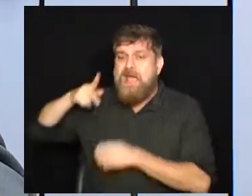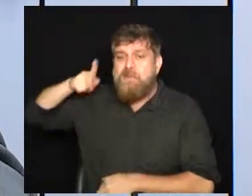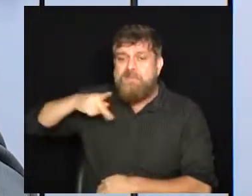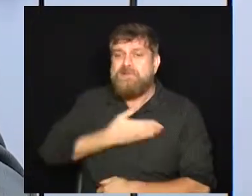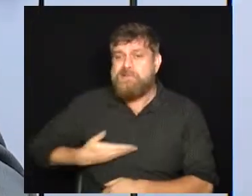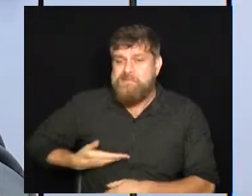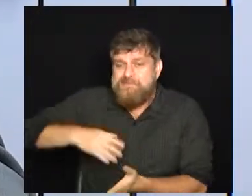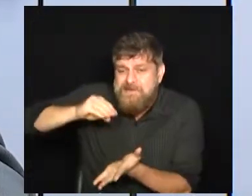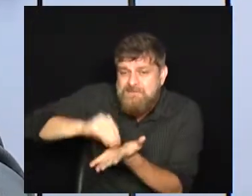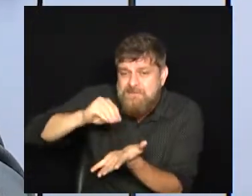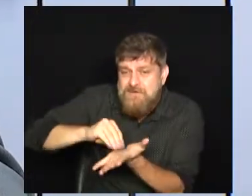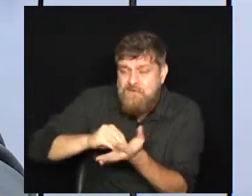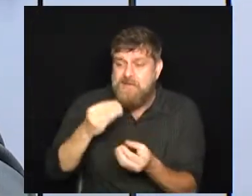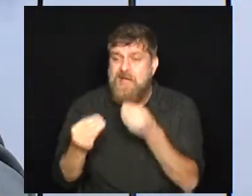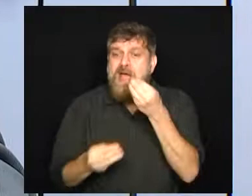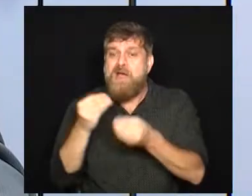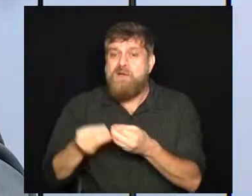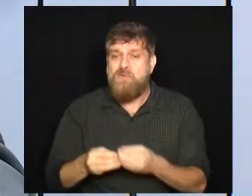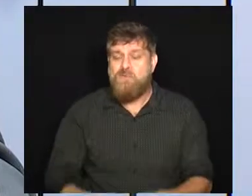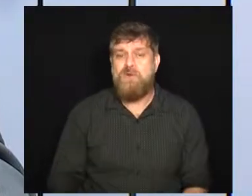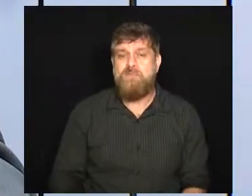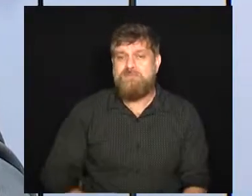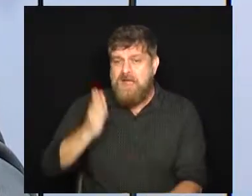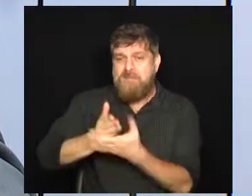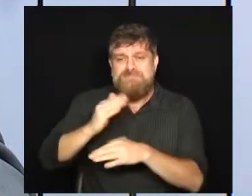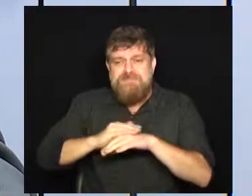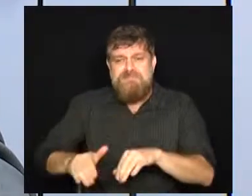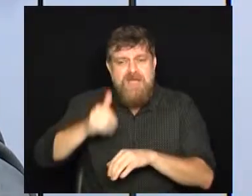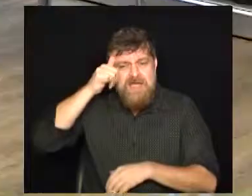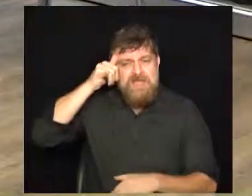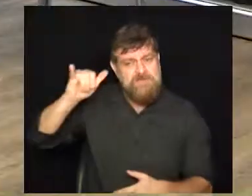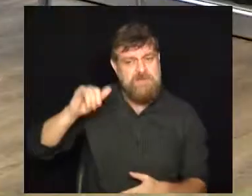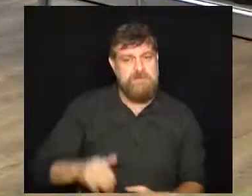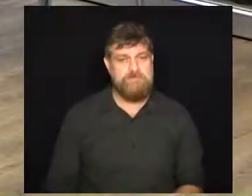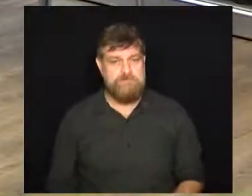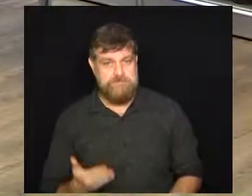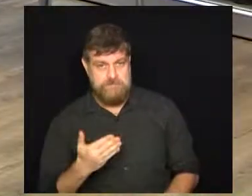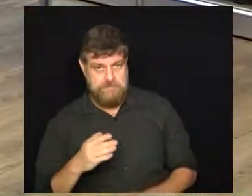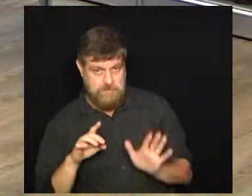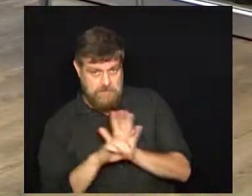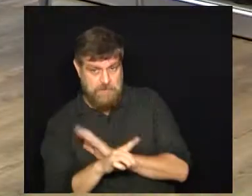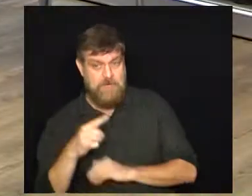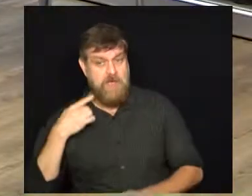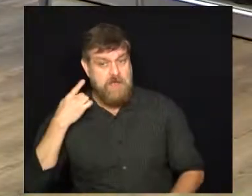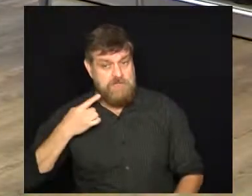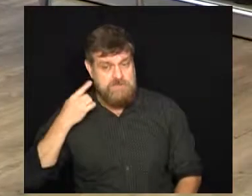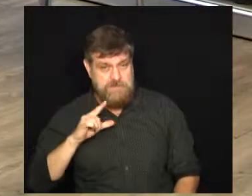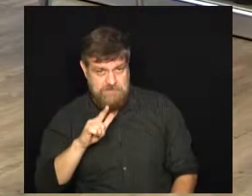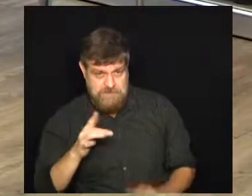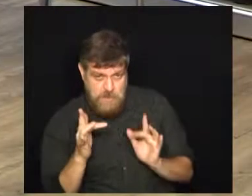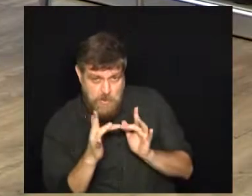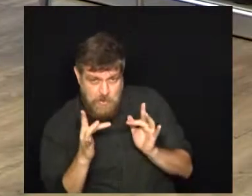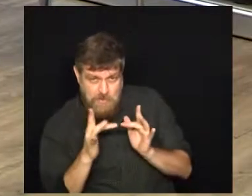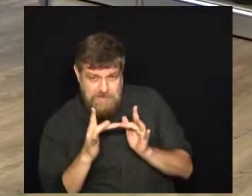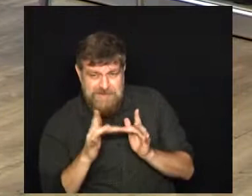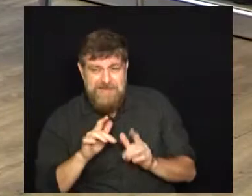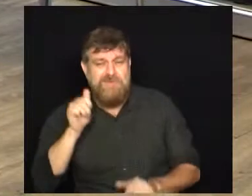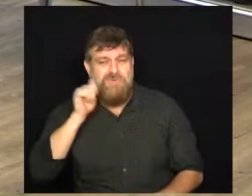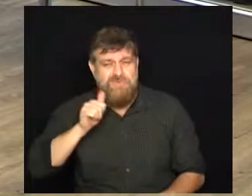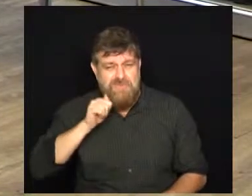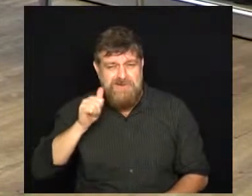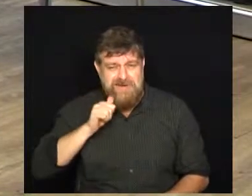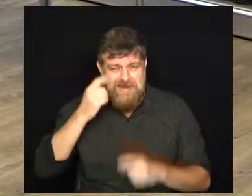possam ajudar a combater essa triste realidade. E Fábia, você, na sua especialidade, você tem contato direto, né, com essas